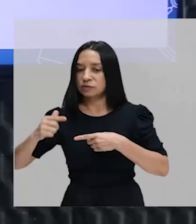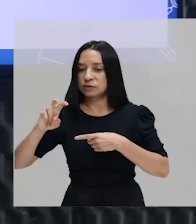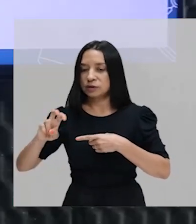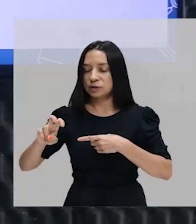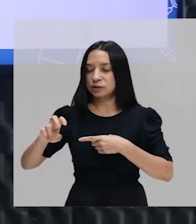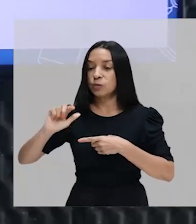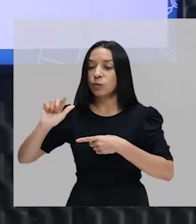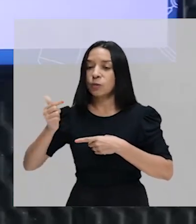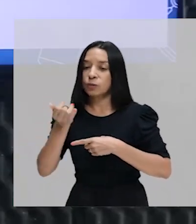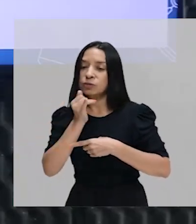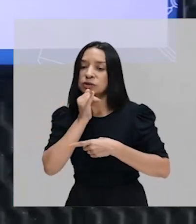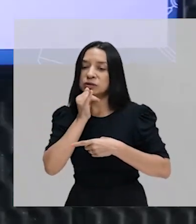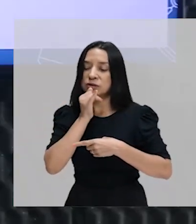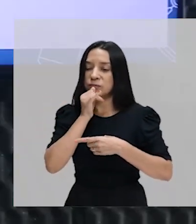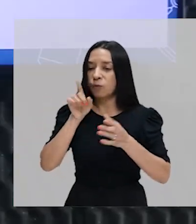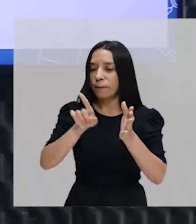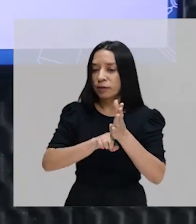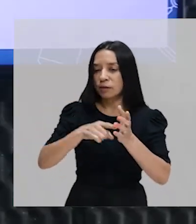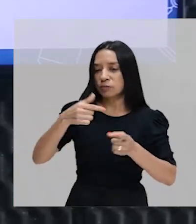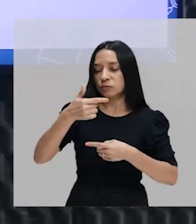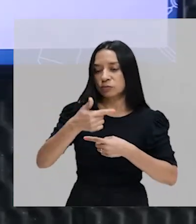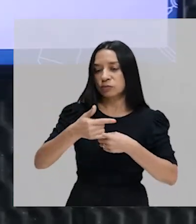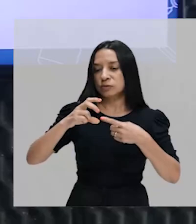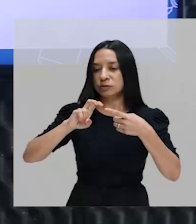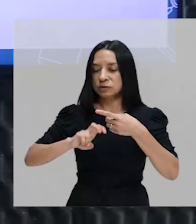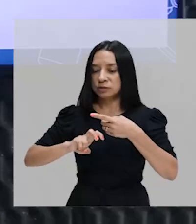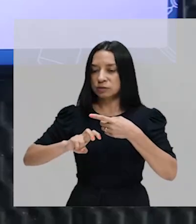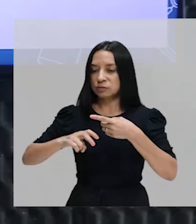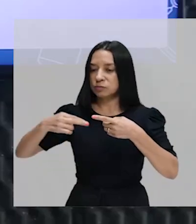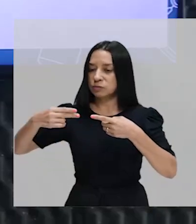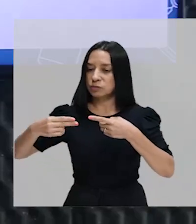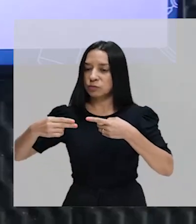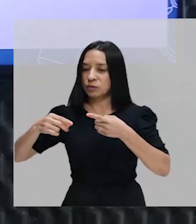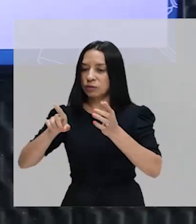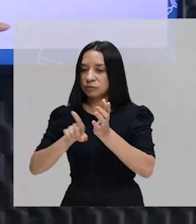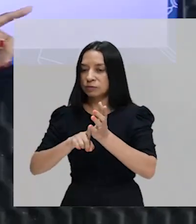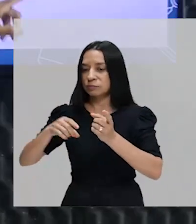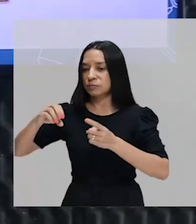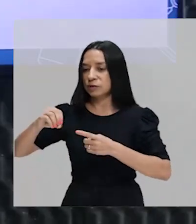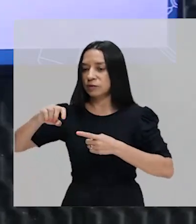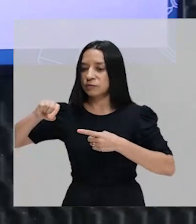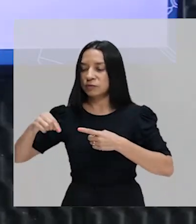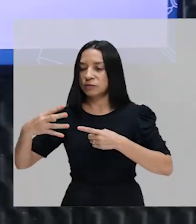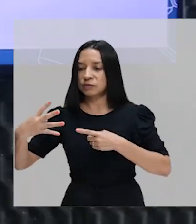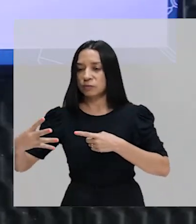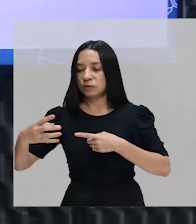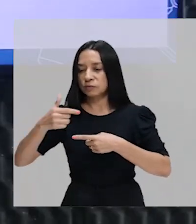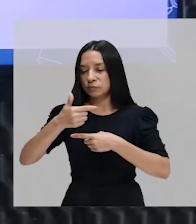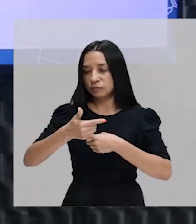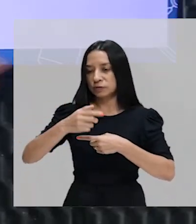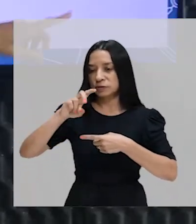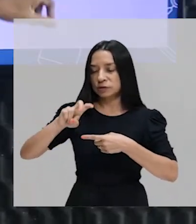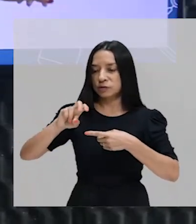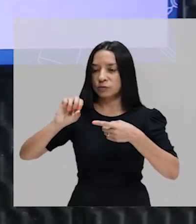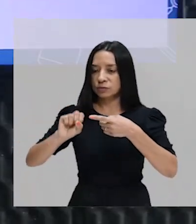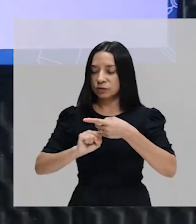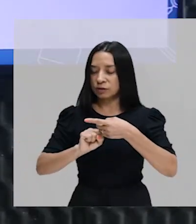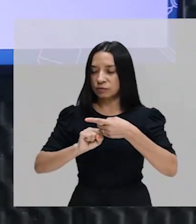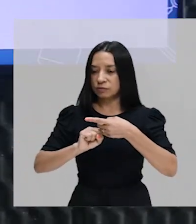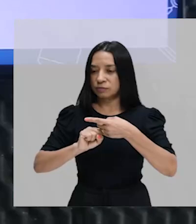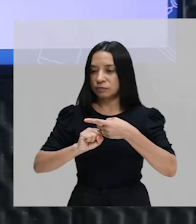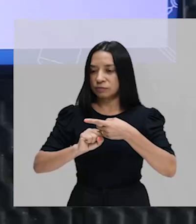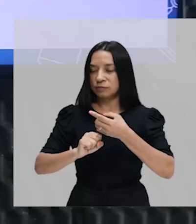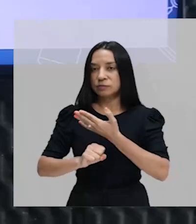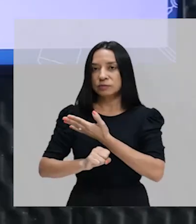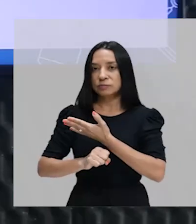2/5. Quando você faz a divisão, você encontra menos 0,4. Mais um exemplo, 25 oitavos. Aqui no